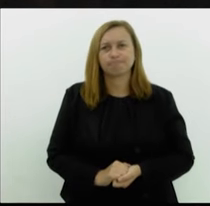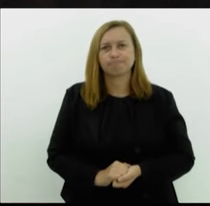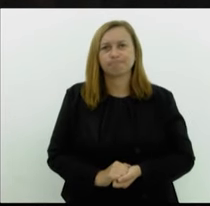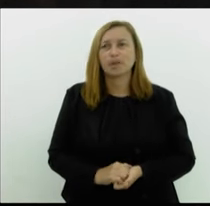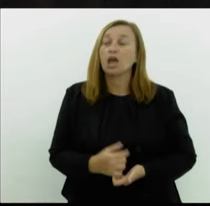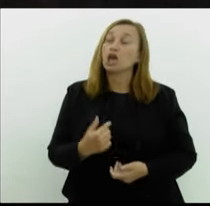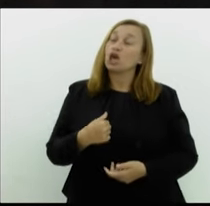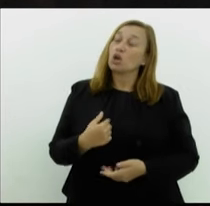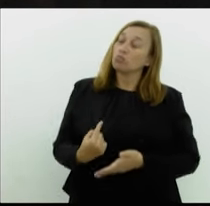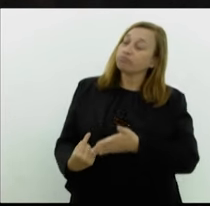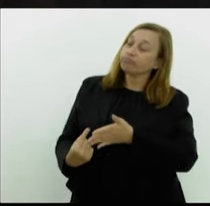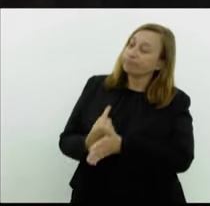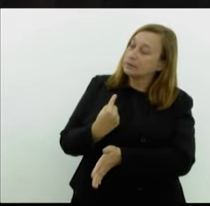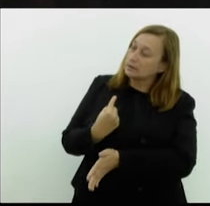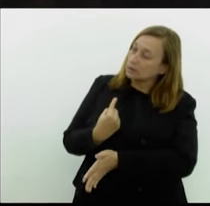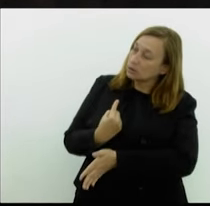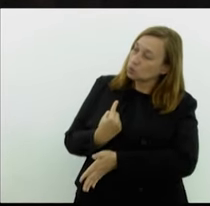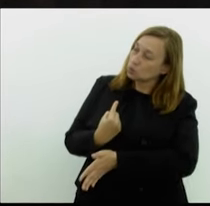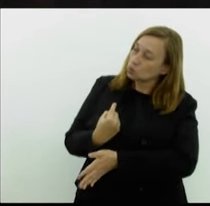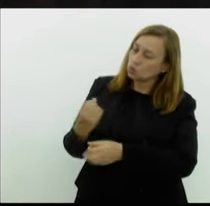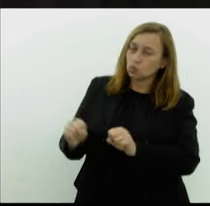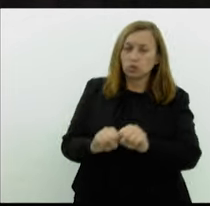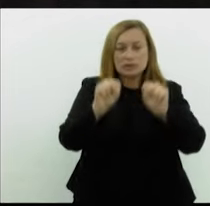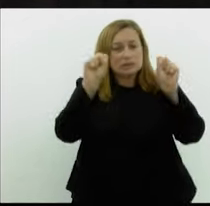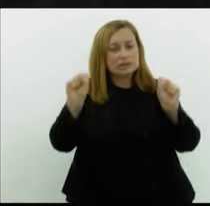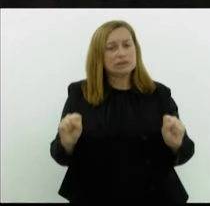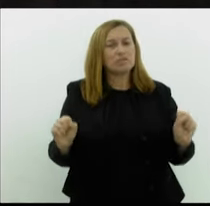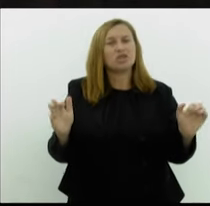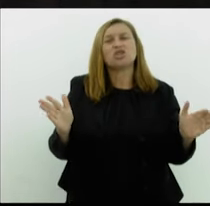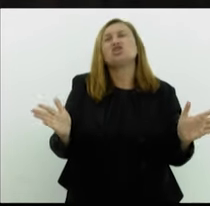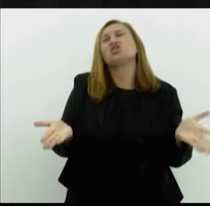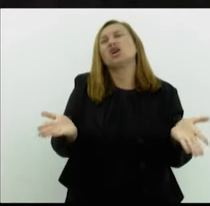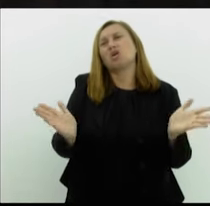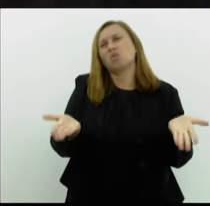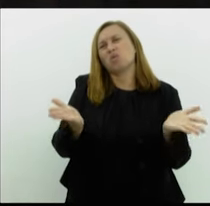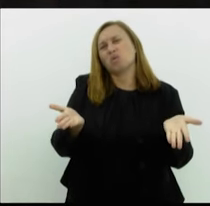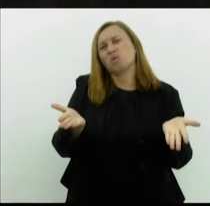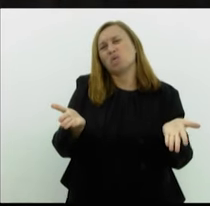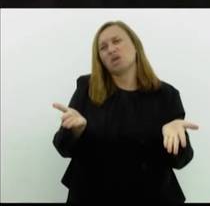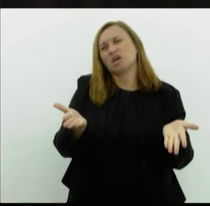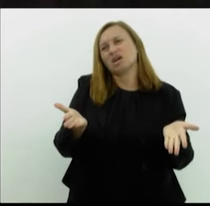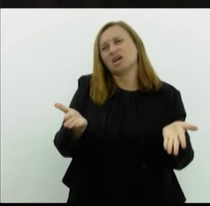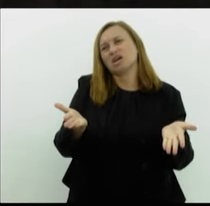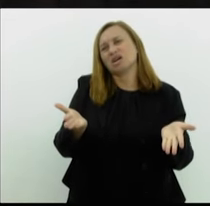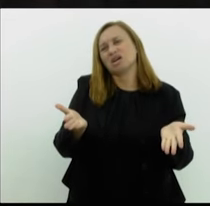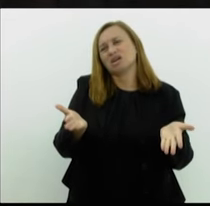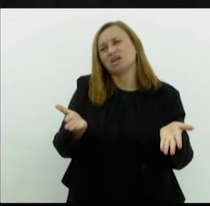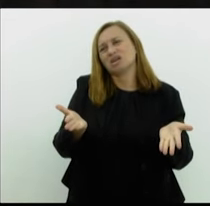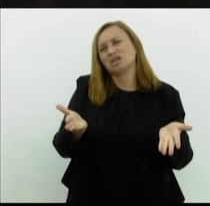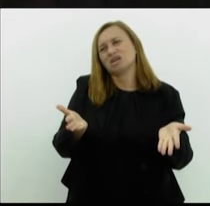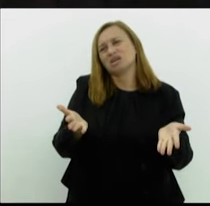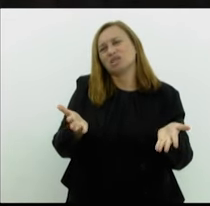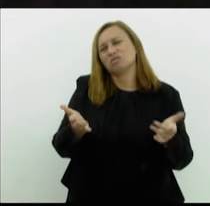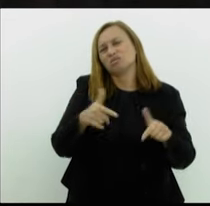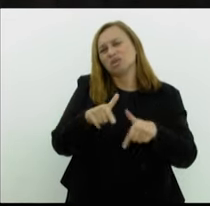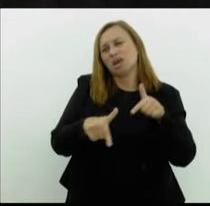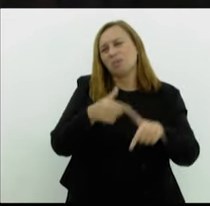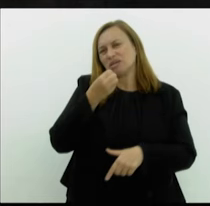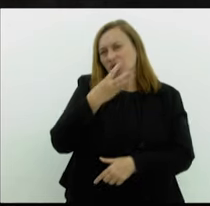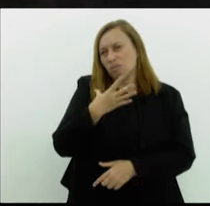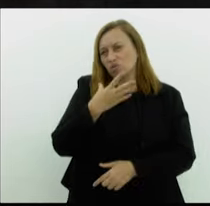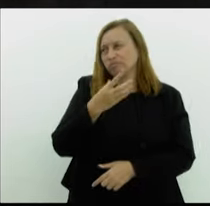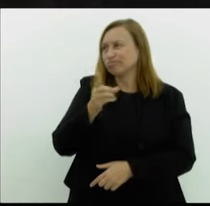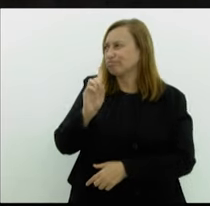eu me pergunto, o sistema atual está dando certo? Não.